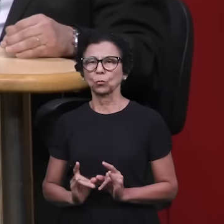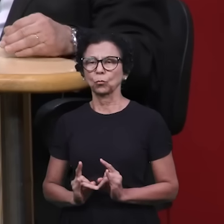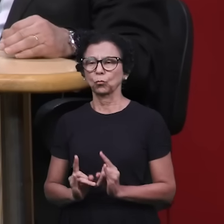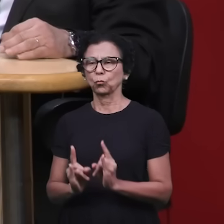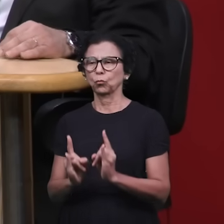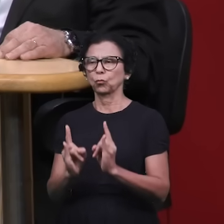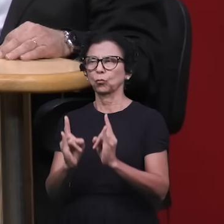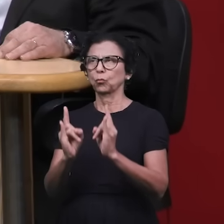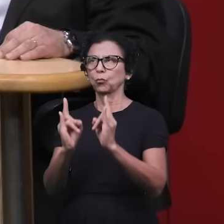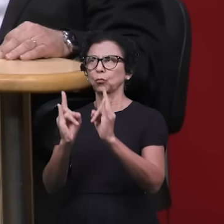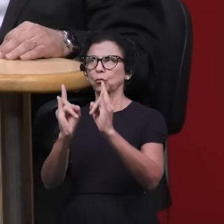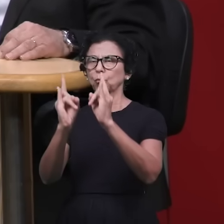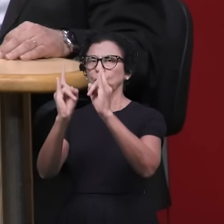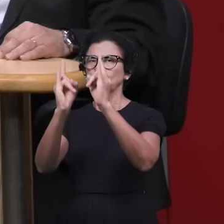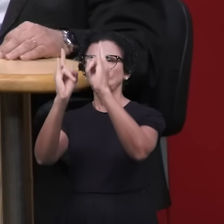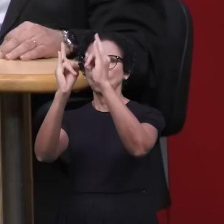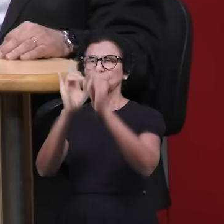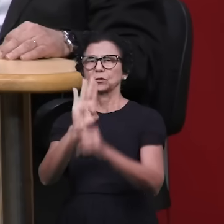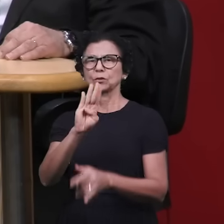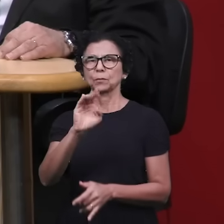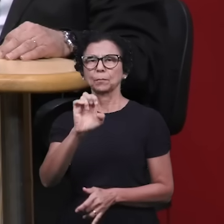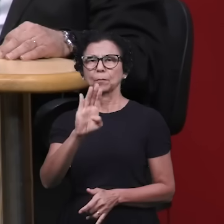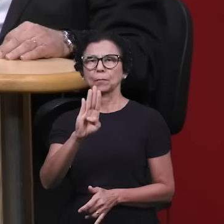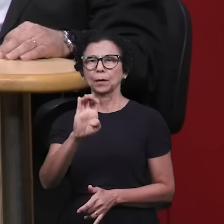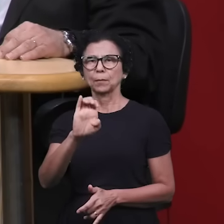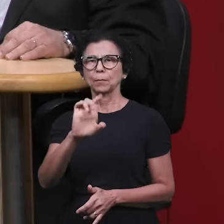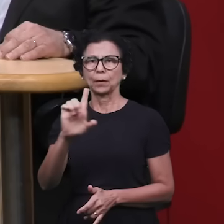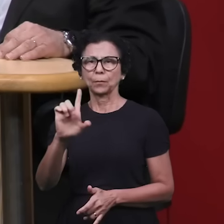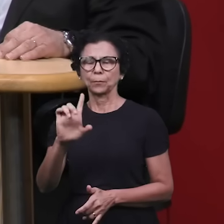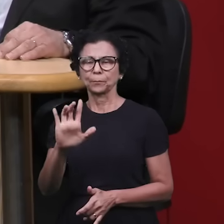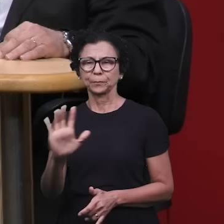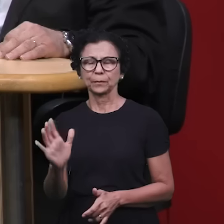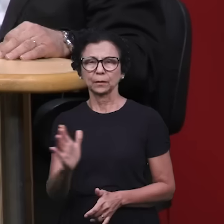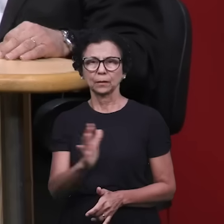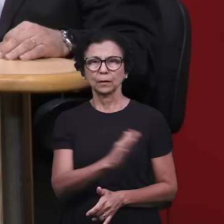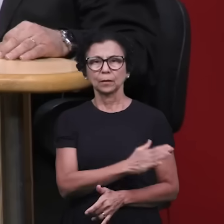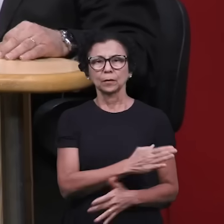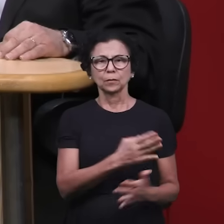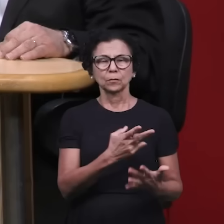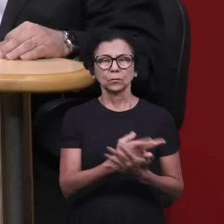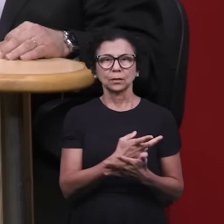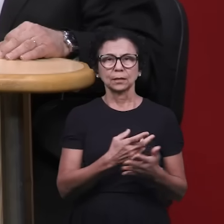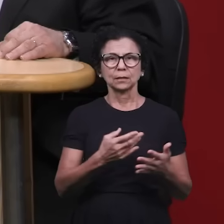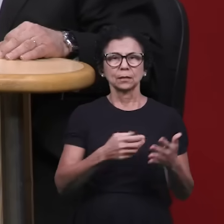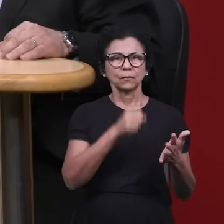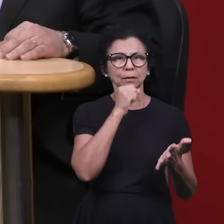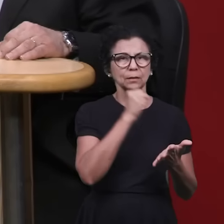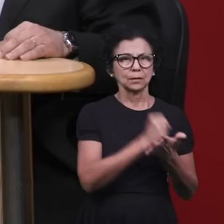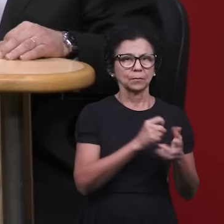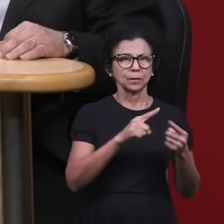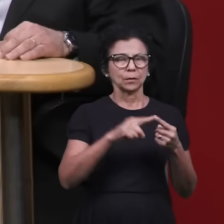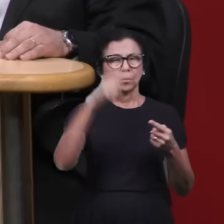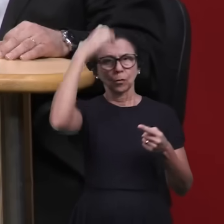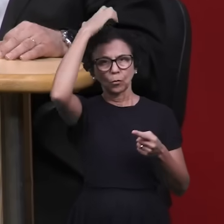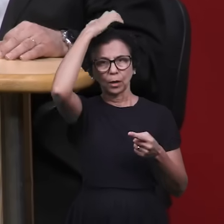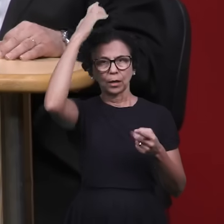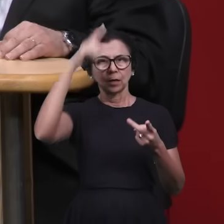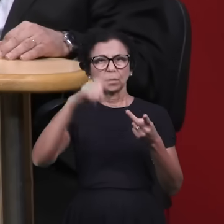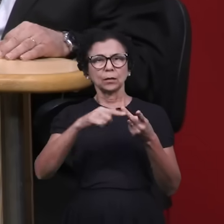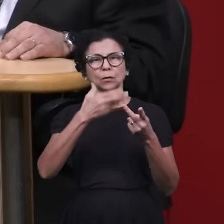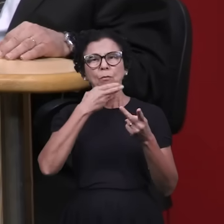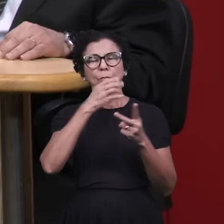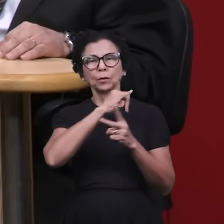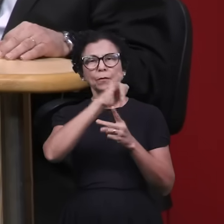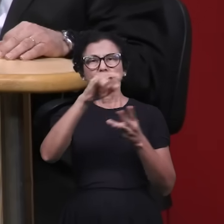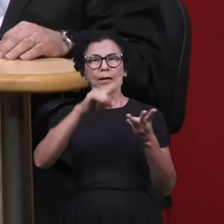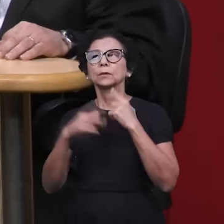modelo dos reis de Israel? Era o rei, o profeta, o sacerdote. para saber a